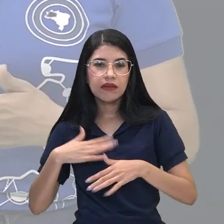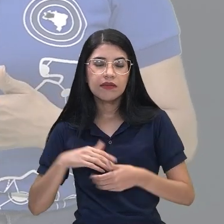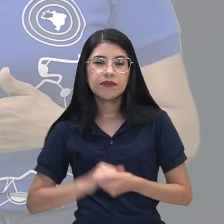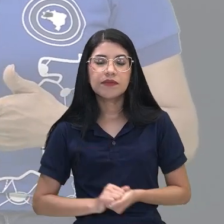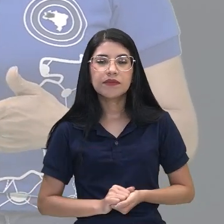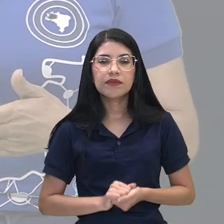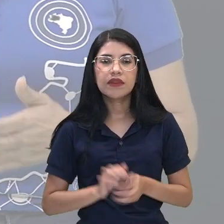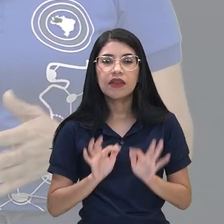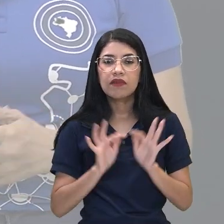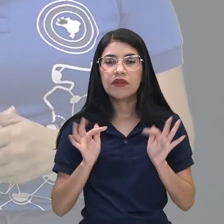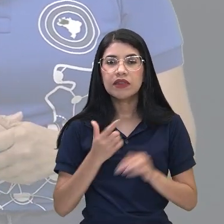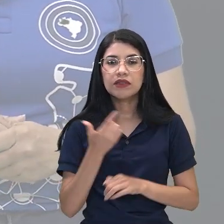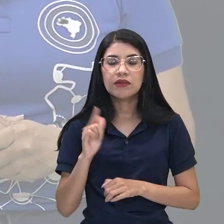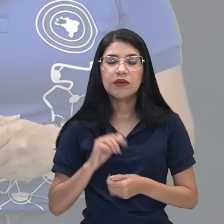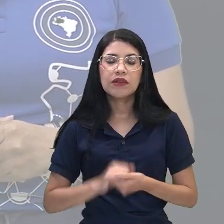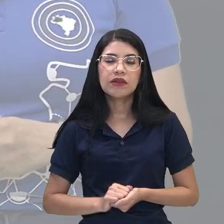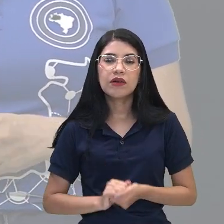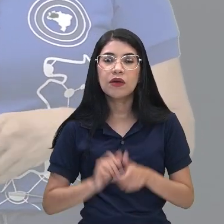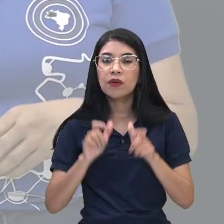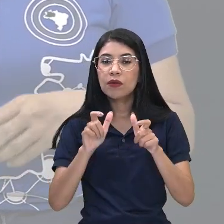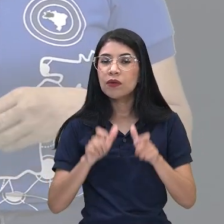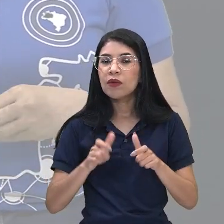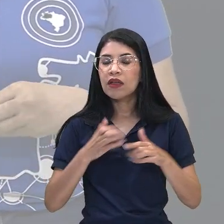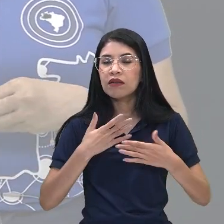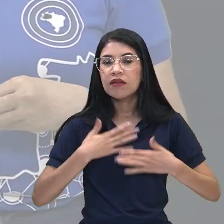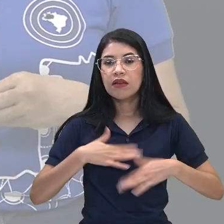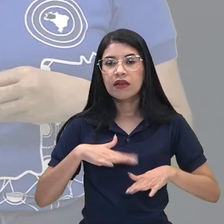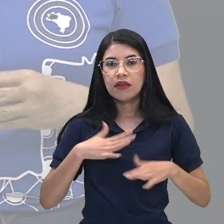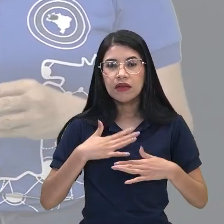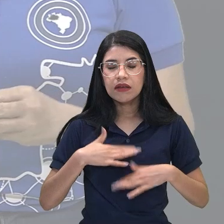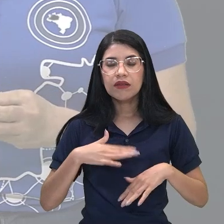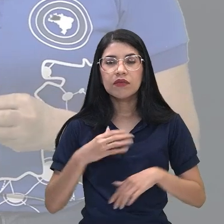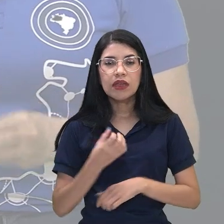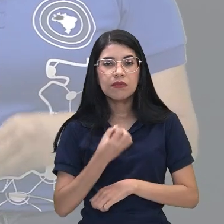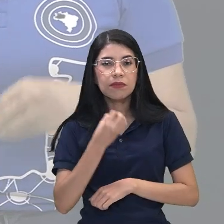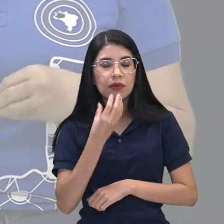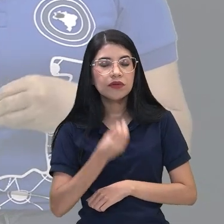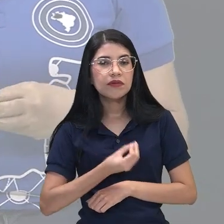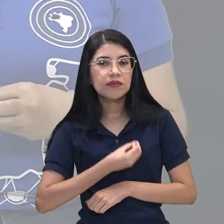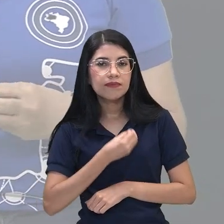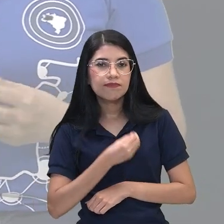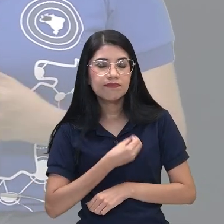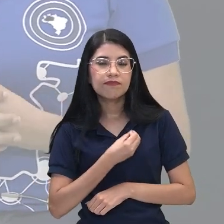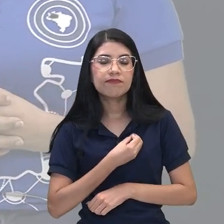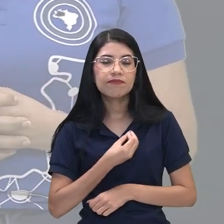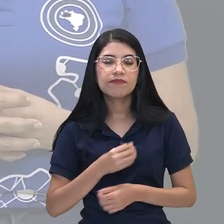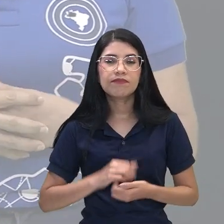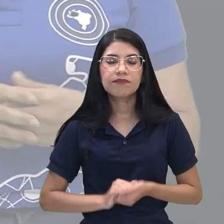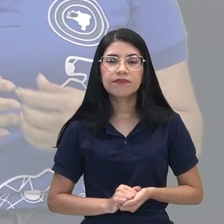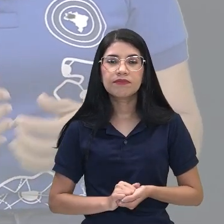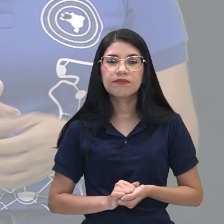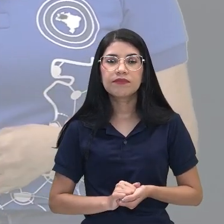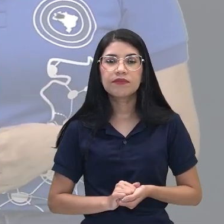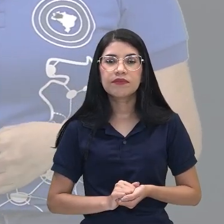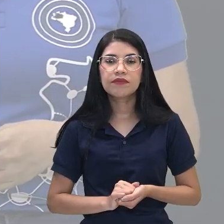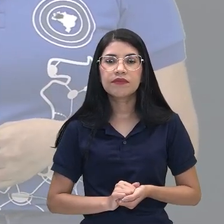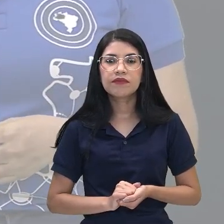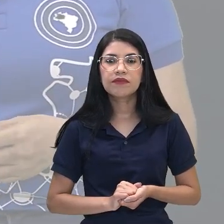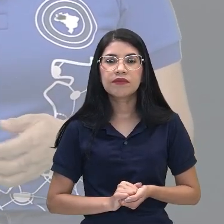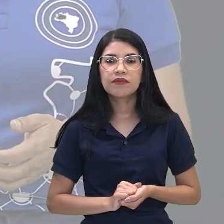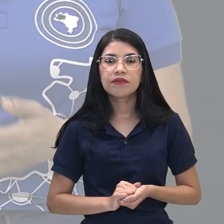lugar ameno, né, um lugar bom de se viver, tranquilo.